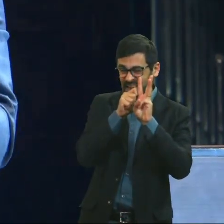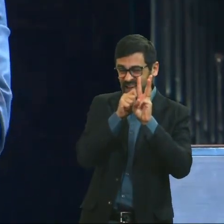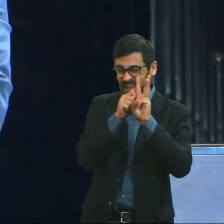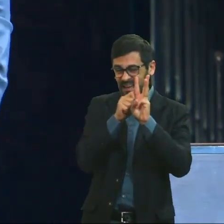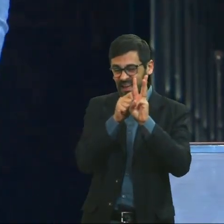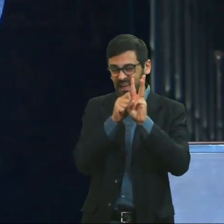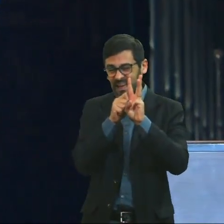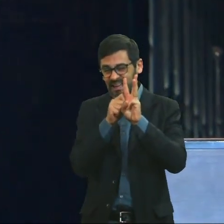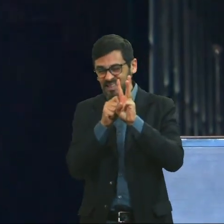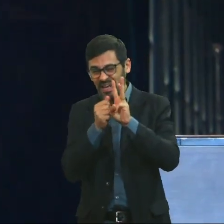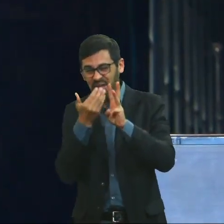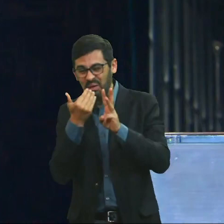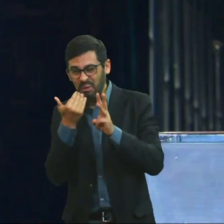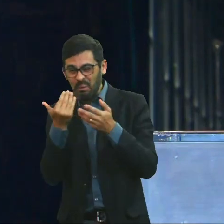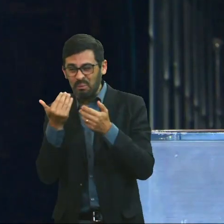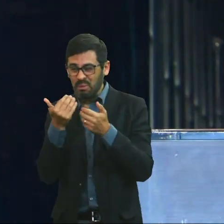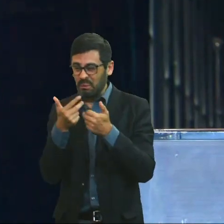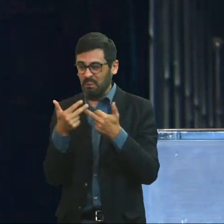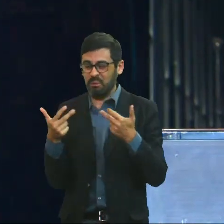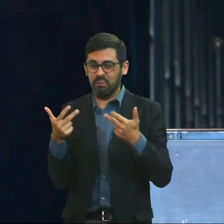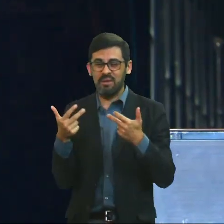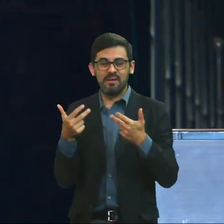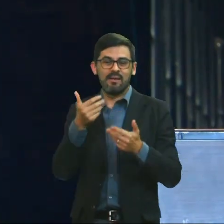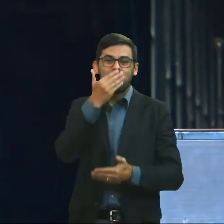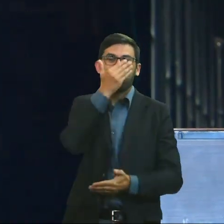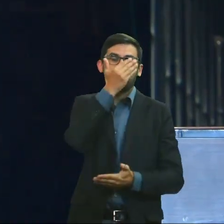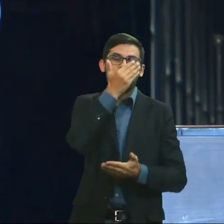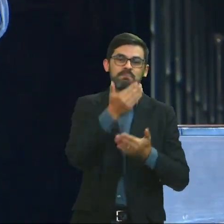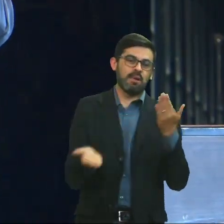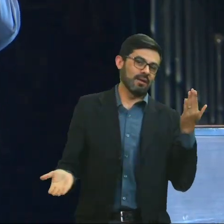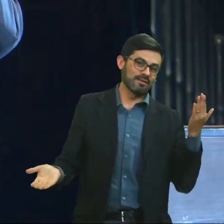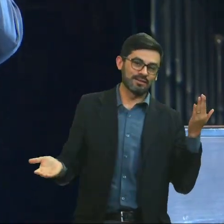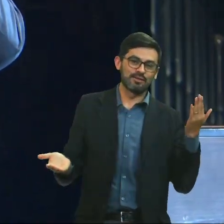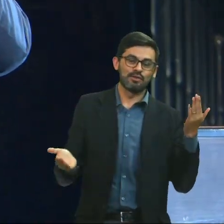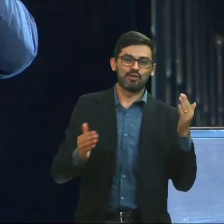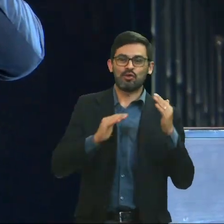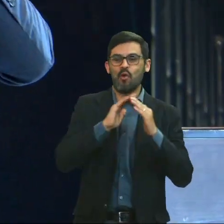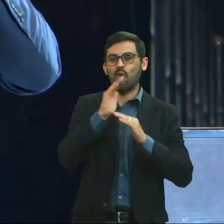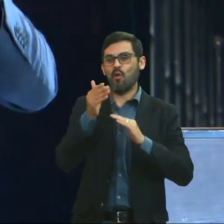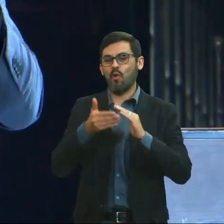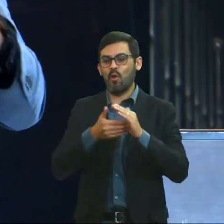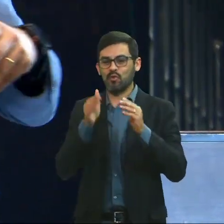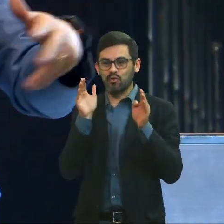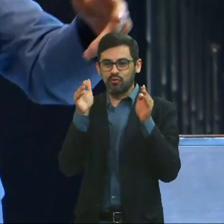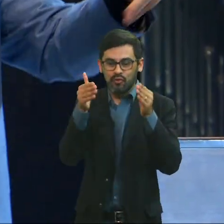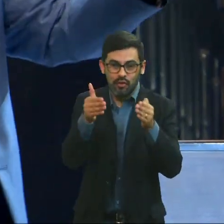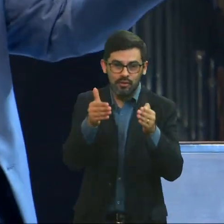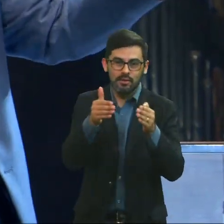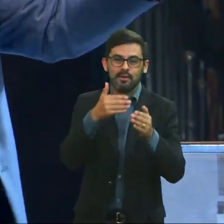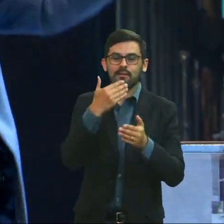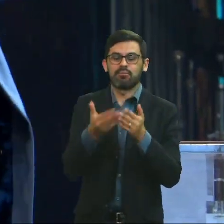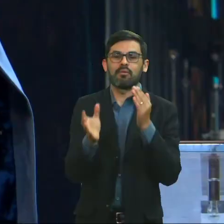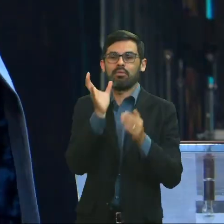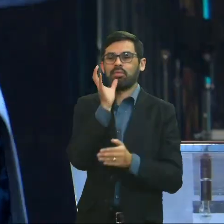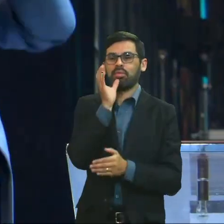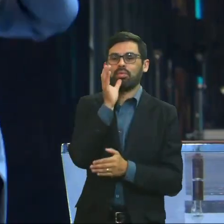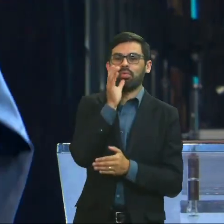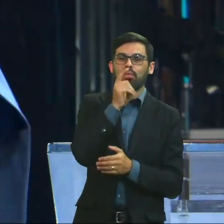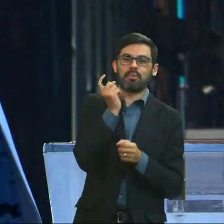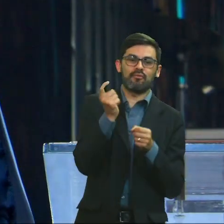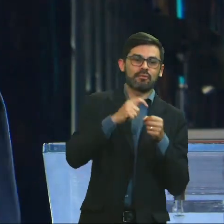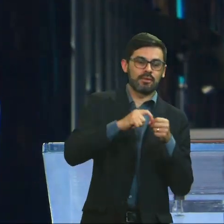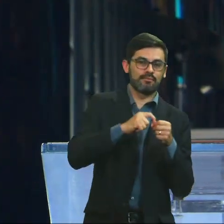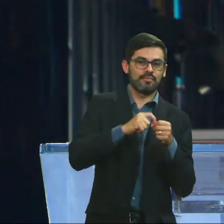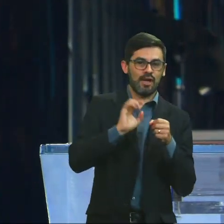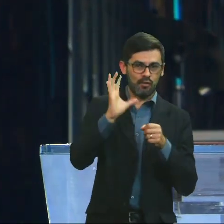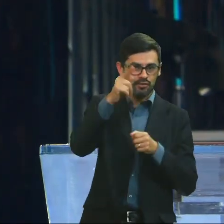na feijoada no final de semana, aí quando você vê, você perde a mão, e para voltar demora. Acontece? Já aconteceu ou é só